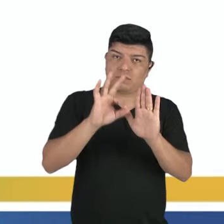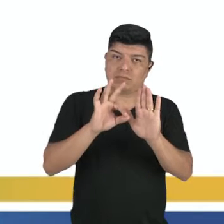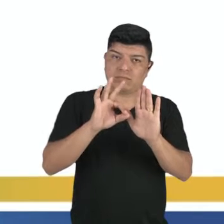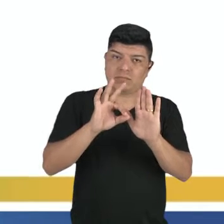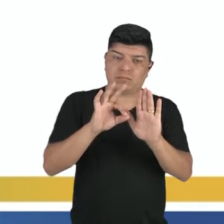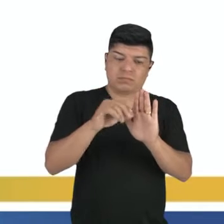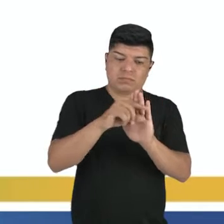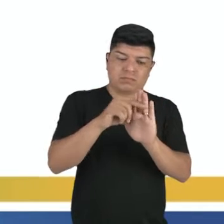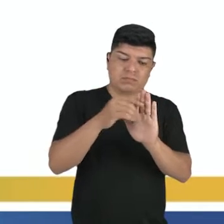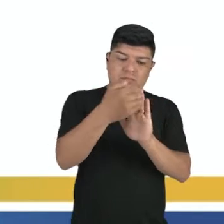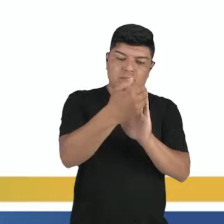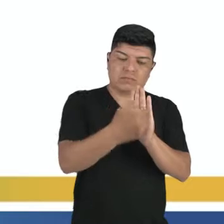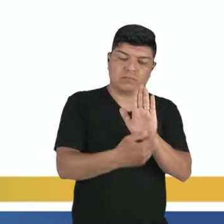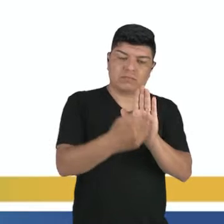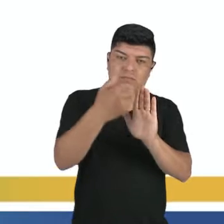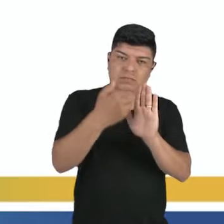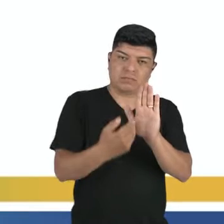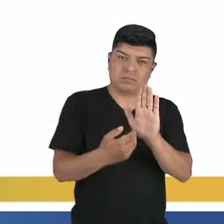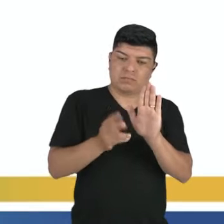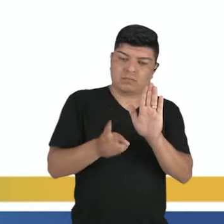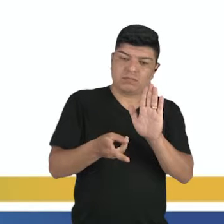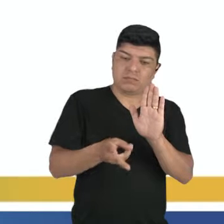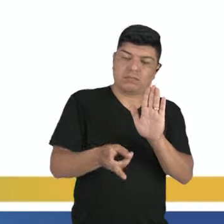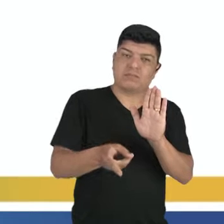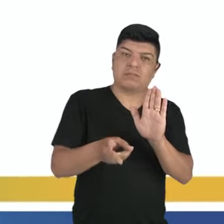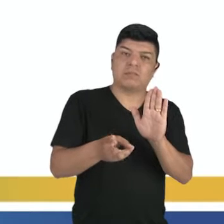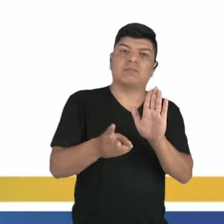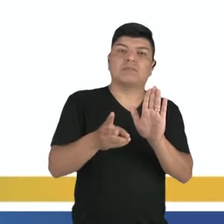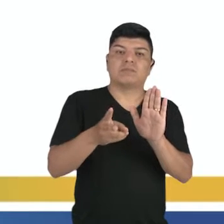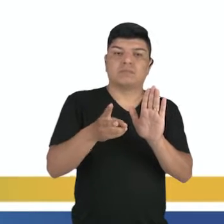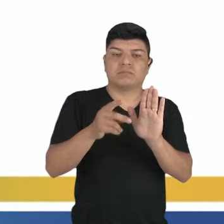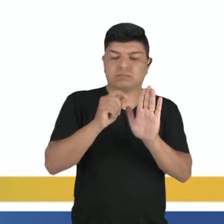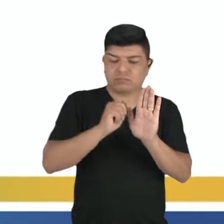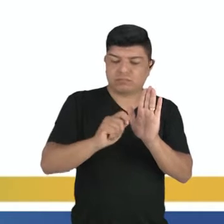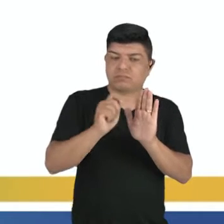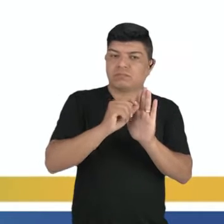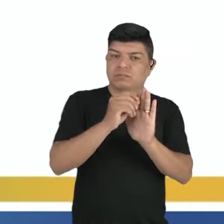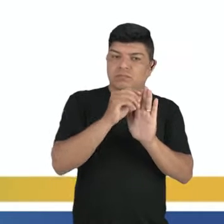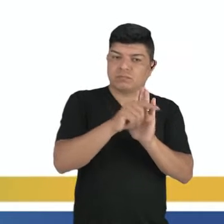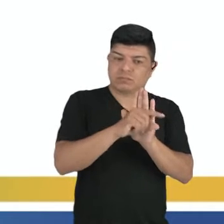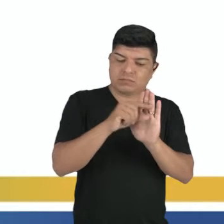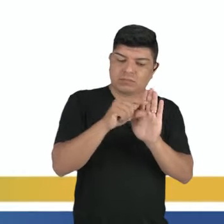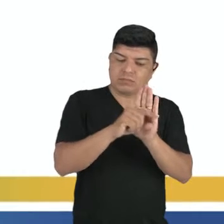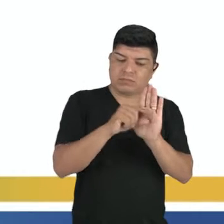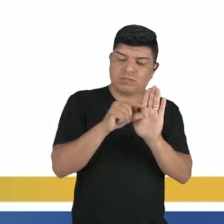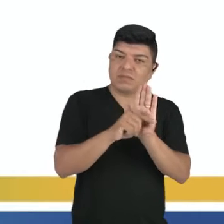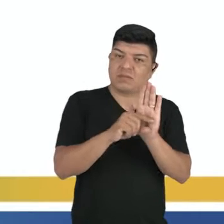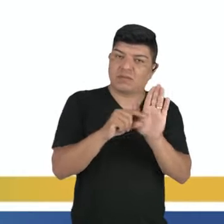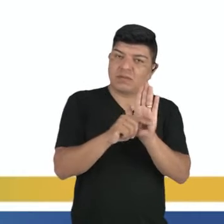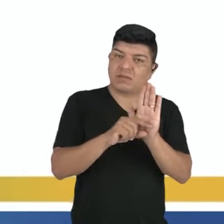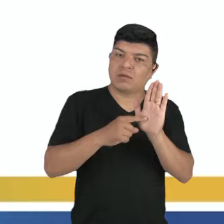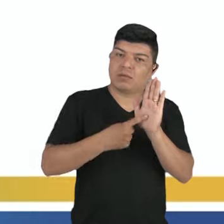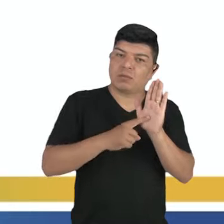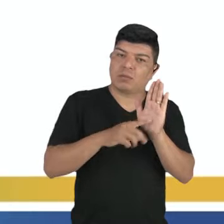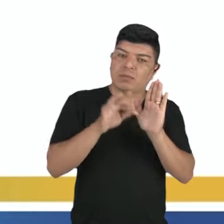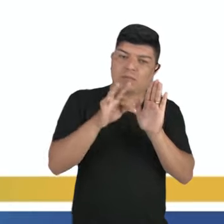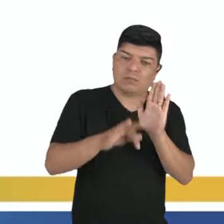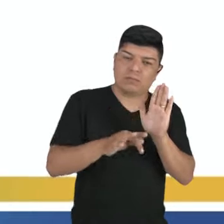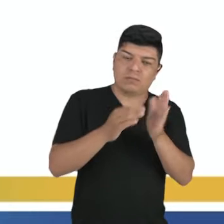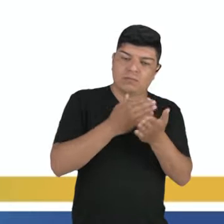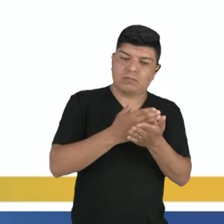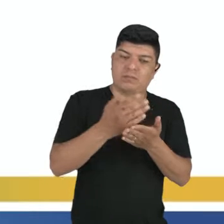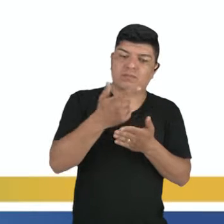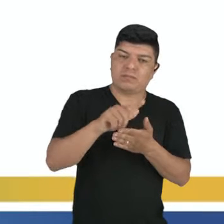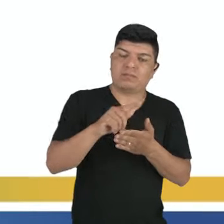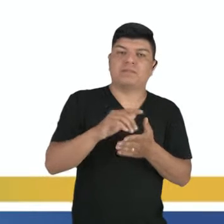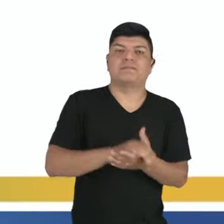a margem da folha e continua e vai escrevendo linha após linha até faz o ponto final e depois